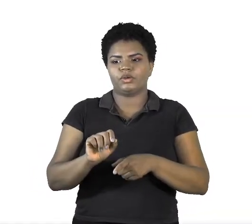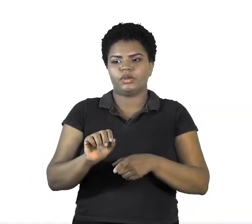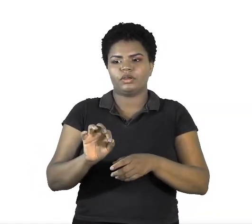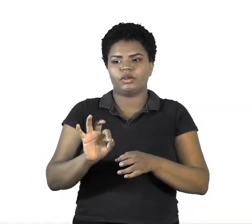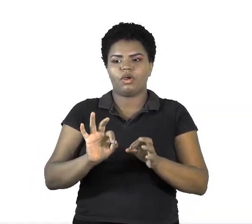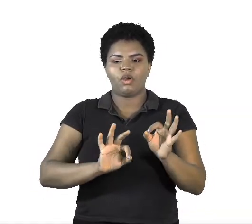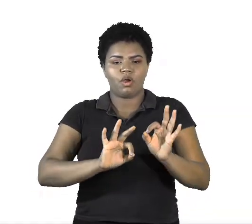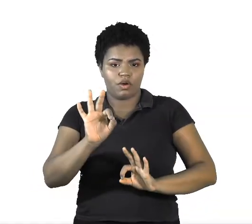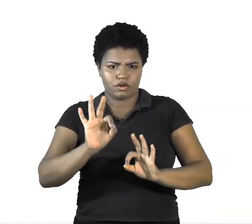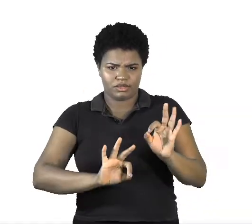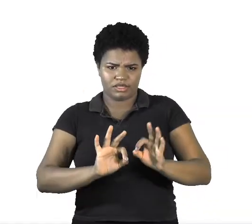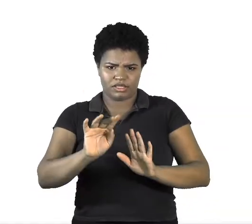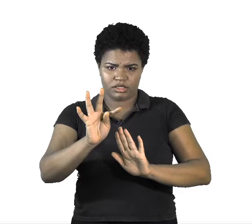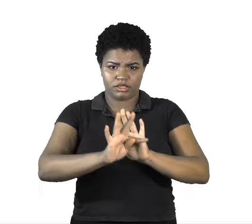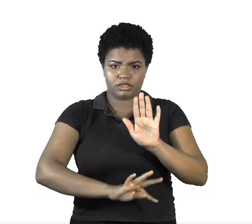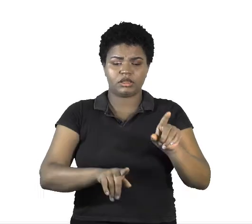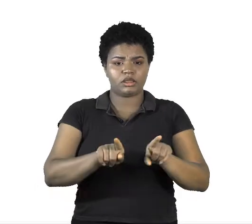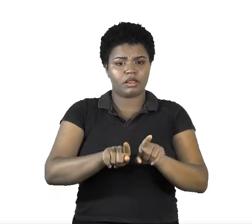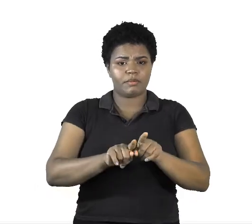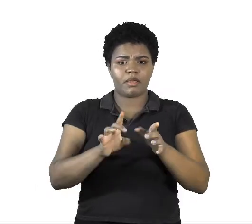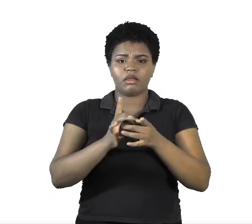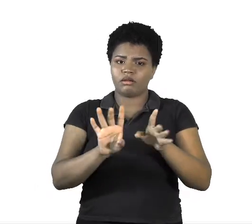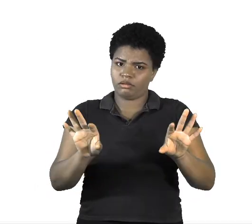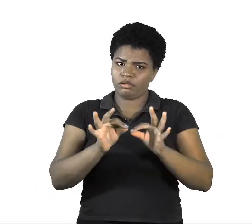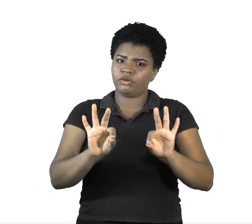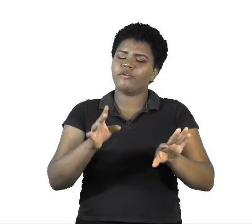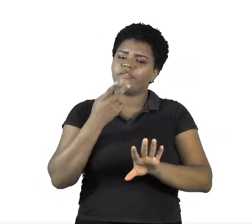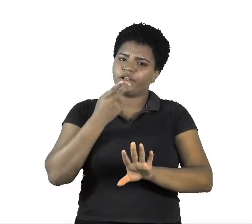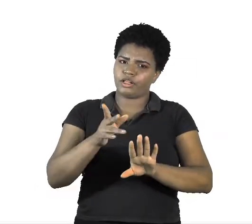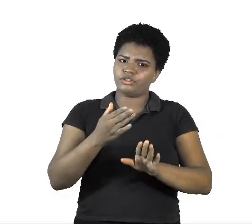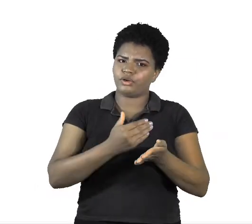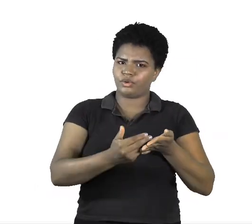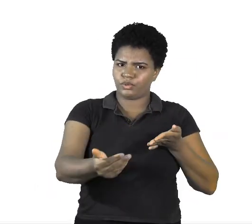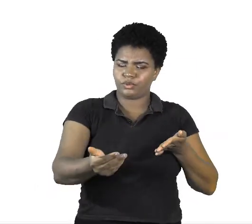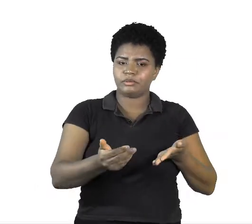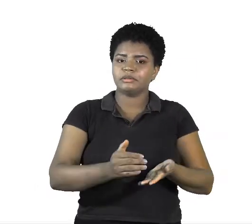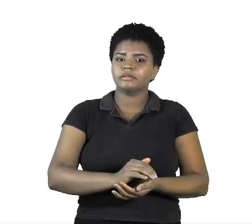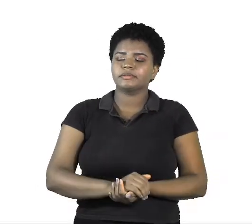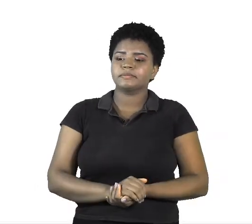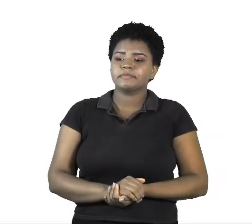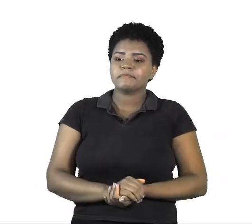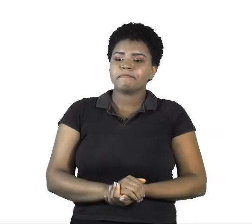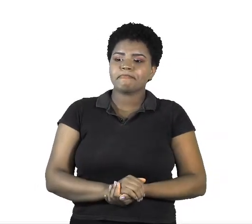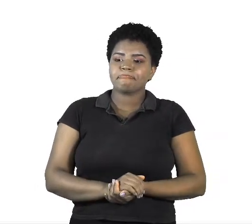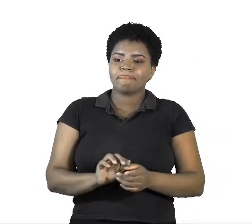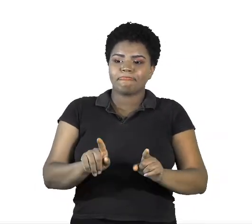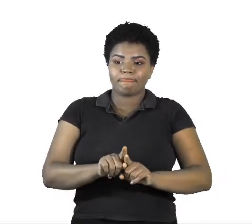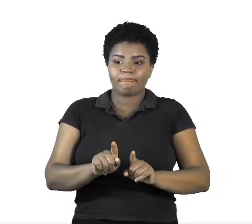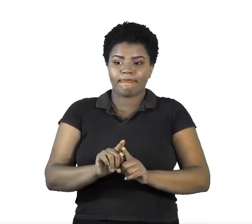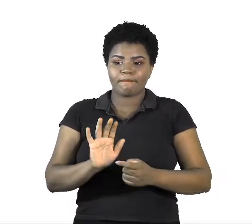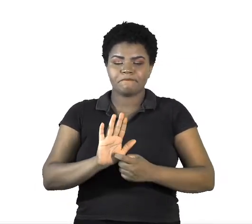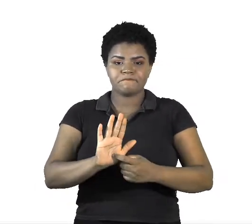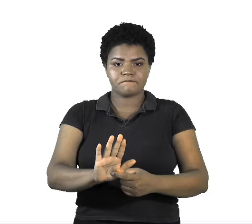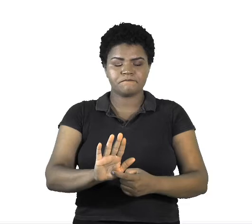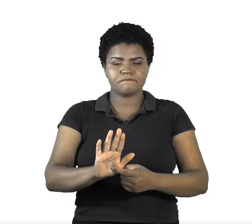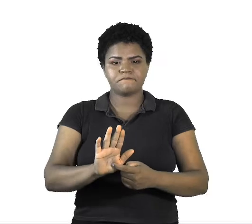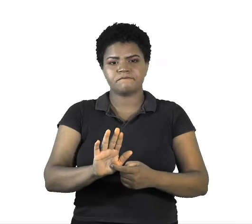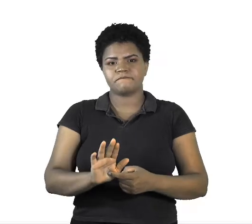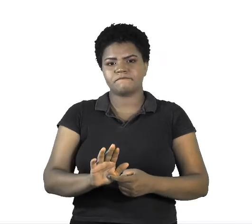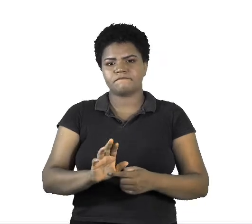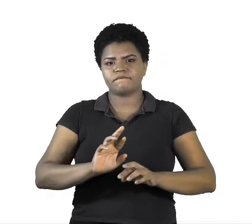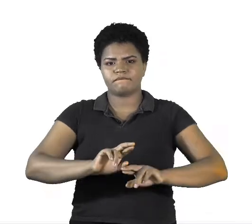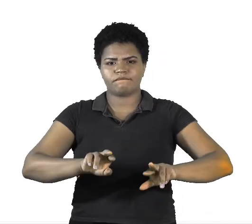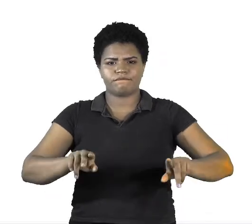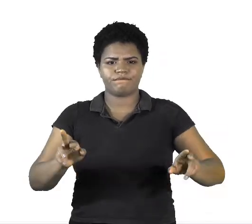textuais, assim como as subordinativas que eu falei um pouquinho no início. E ela pode estabelecer diferentes relações